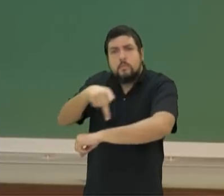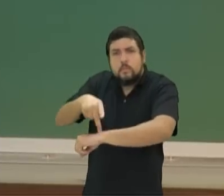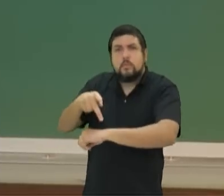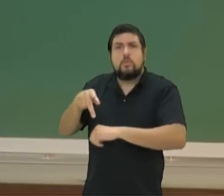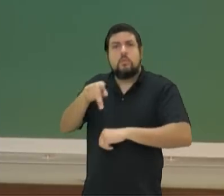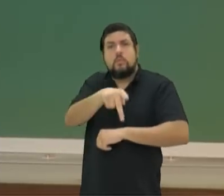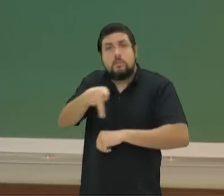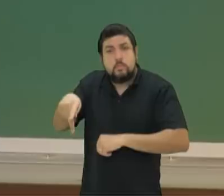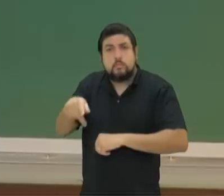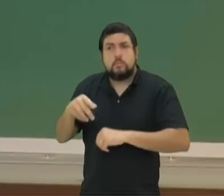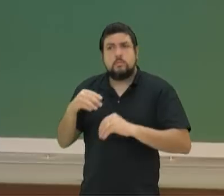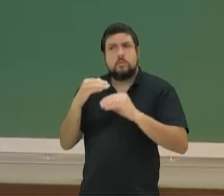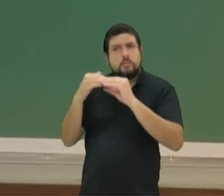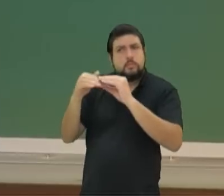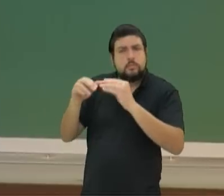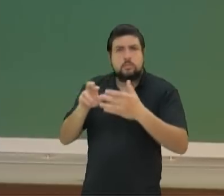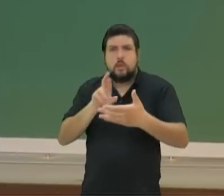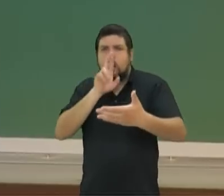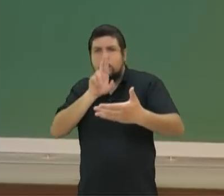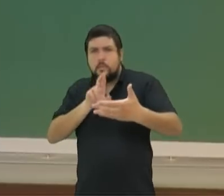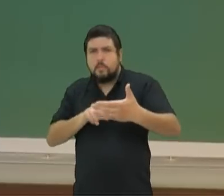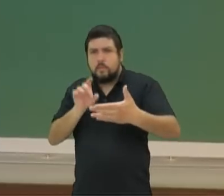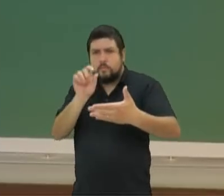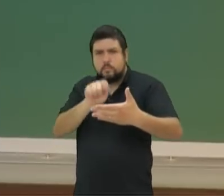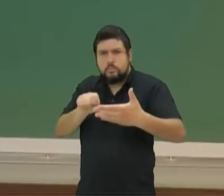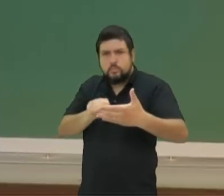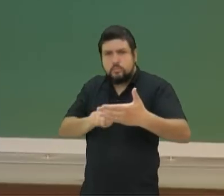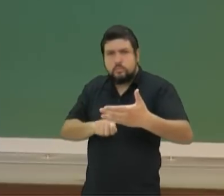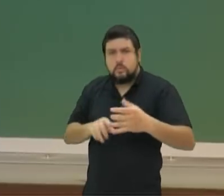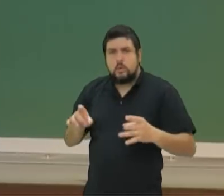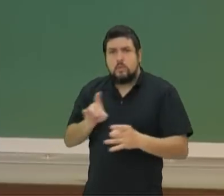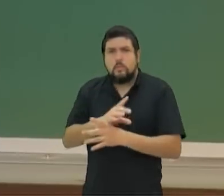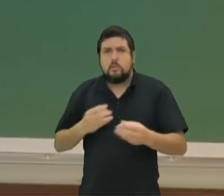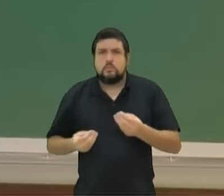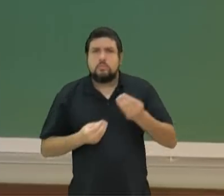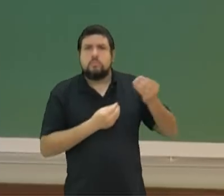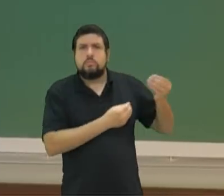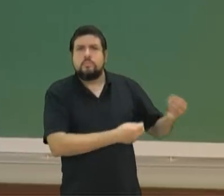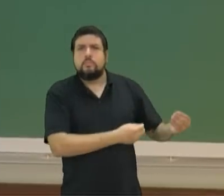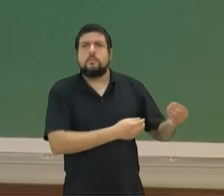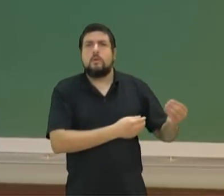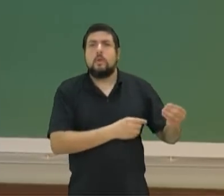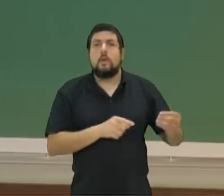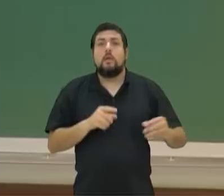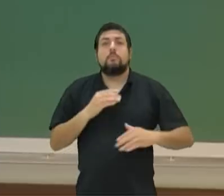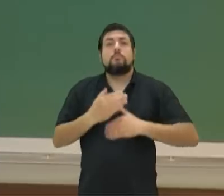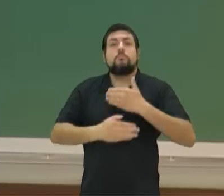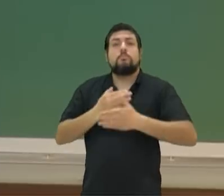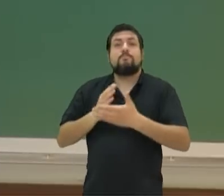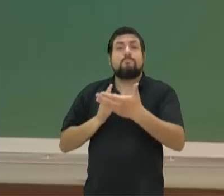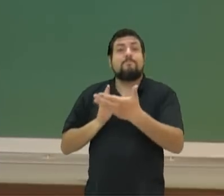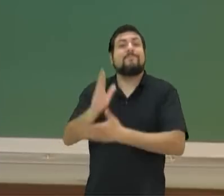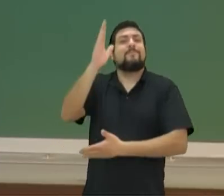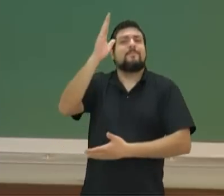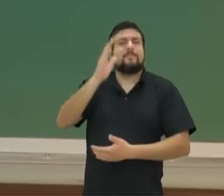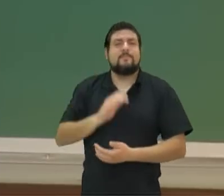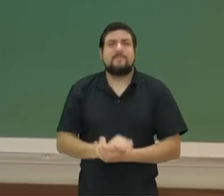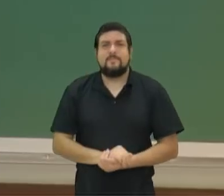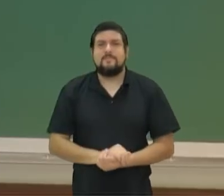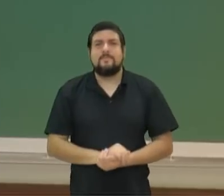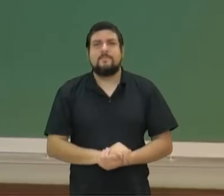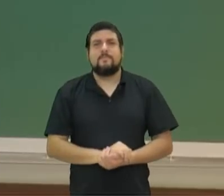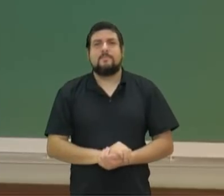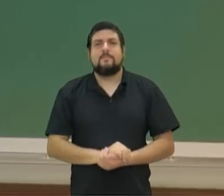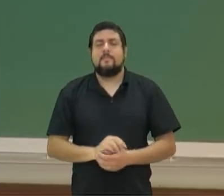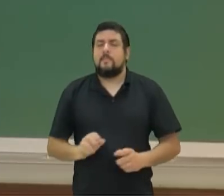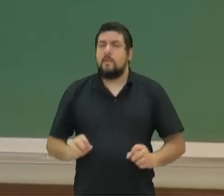consegue realizar tudo isso, consegue aprender e aí no final do ano você consegue ser aprovado. Olha só que bacana. Agora, depois